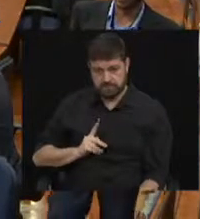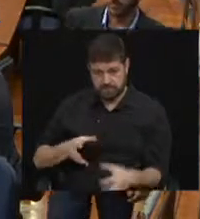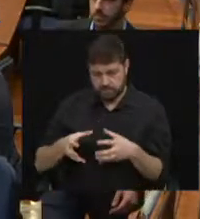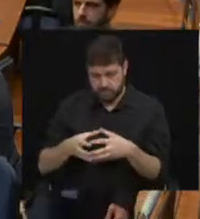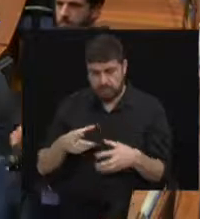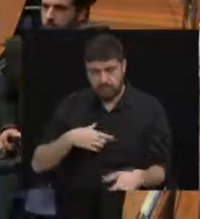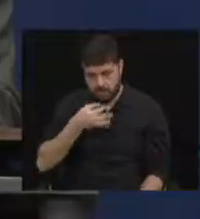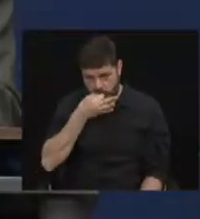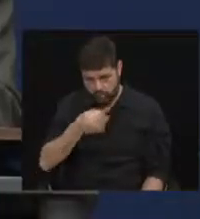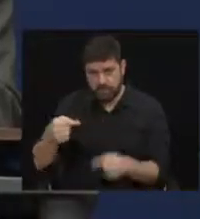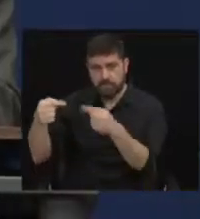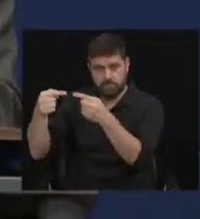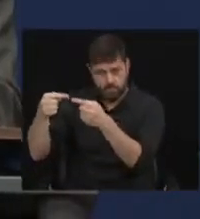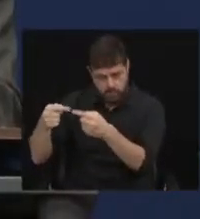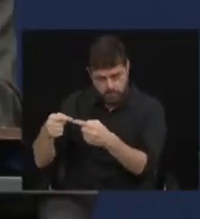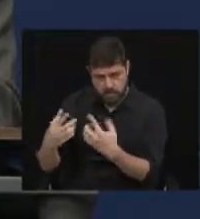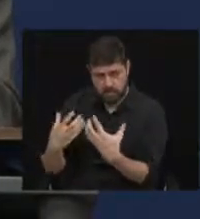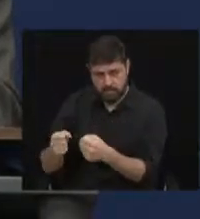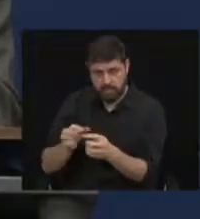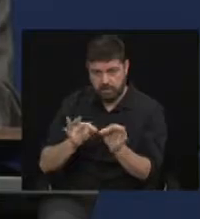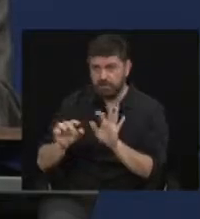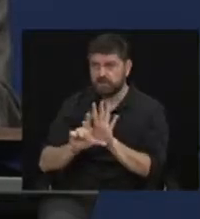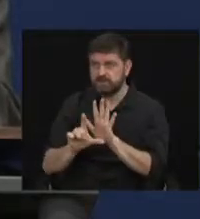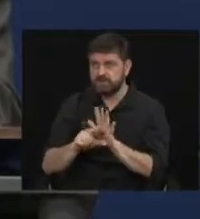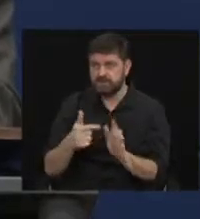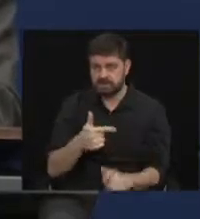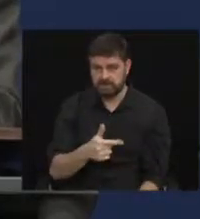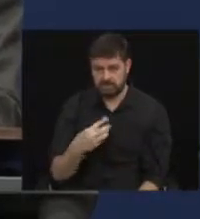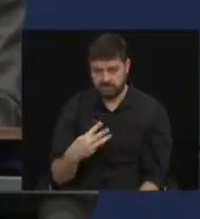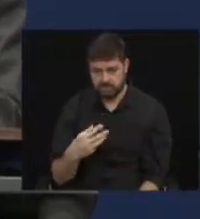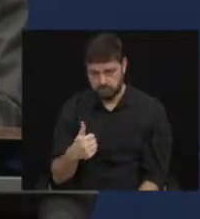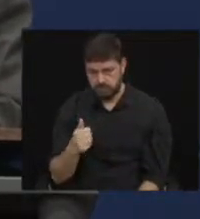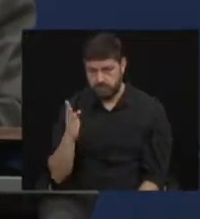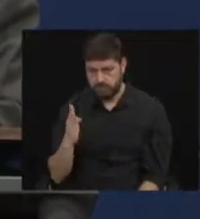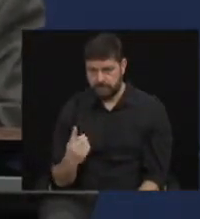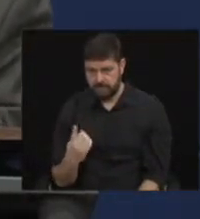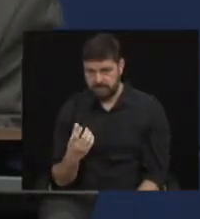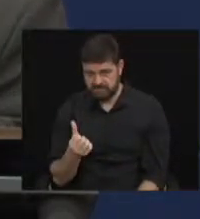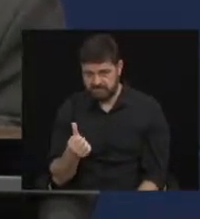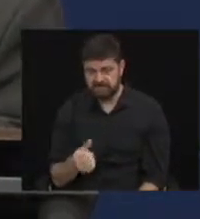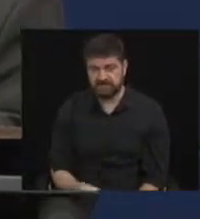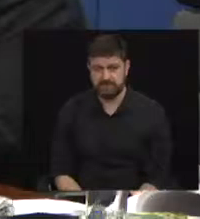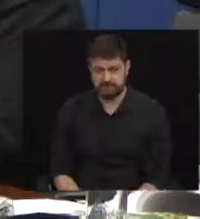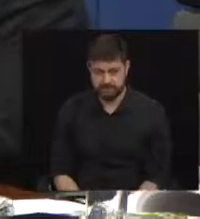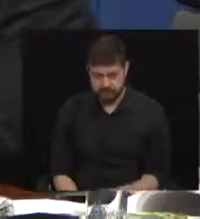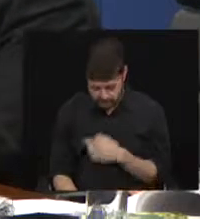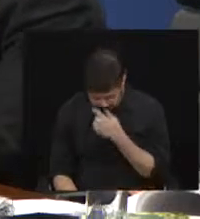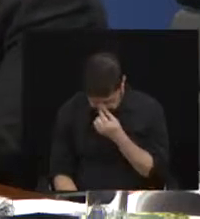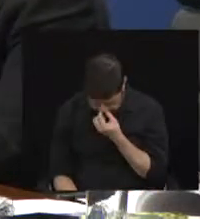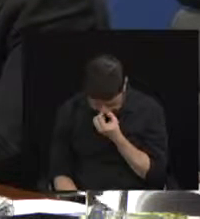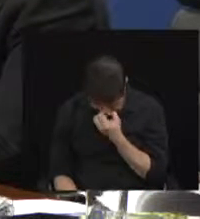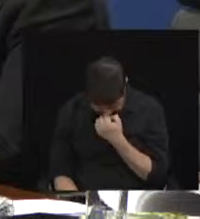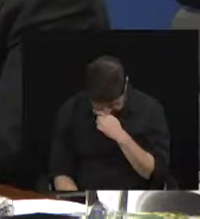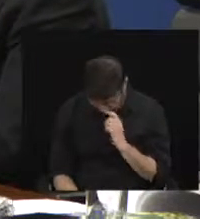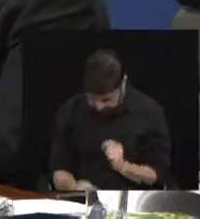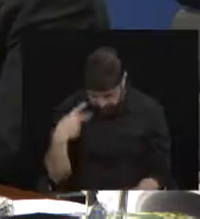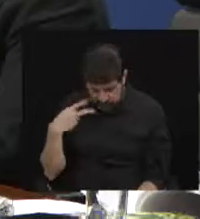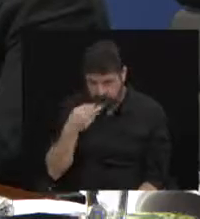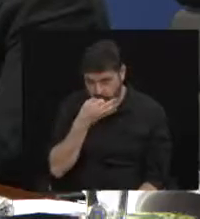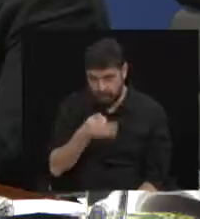Gestão de Saúde no Estado de São Paulo. Parecer da Comissão de Constituição e Legalidade favorável. Eu convoco a Comissão de Política Urbana, Finanças e Orçamento a